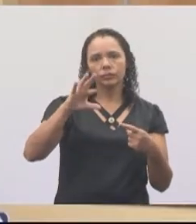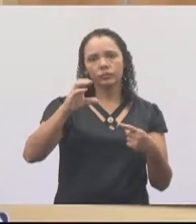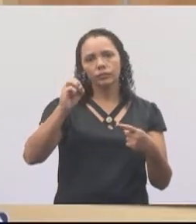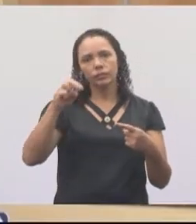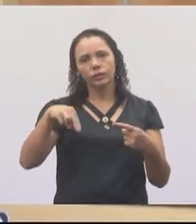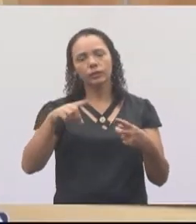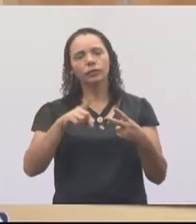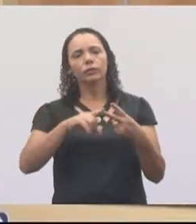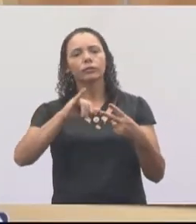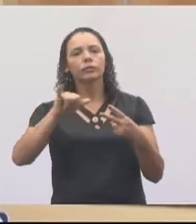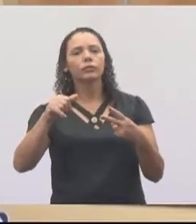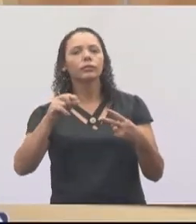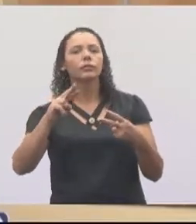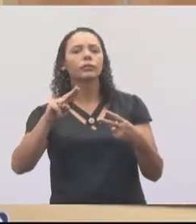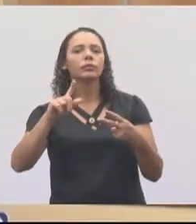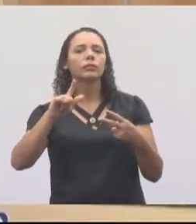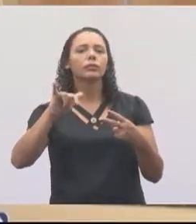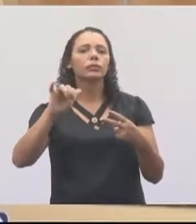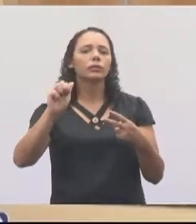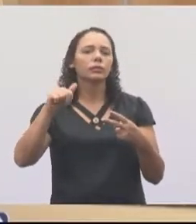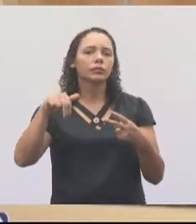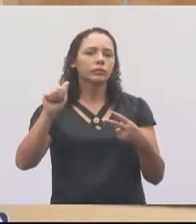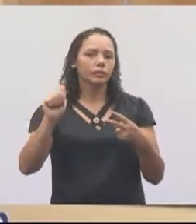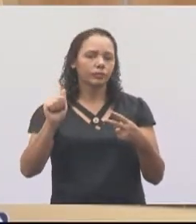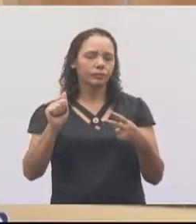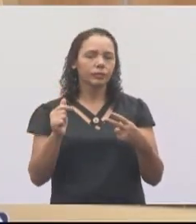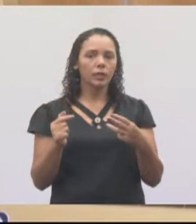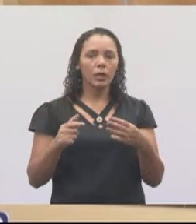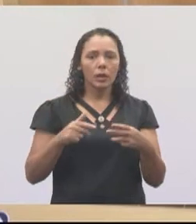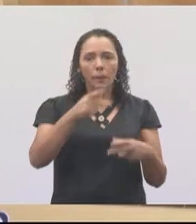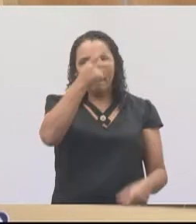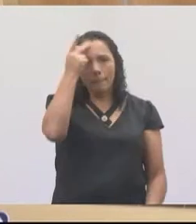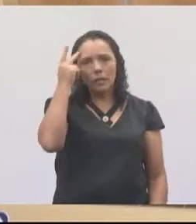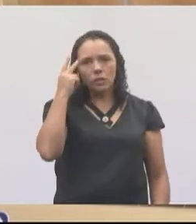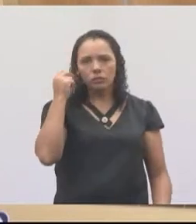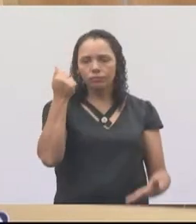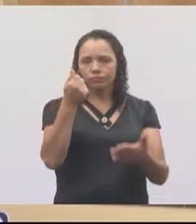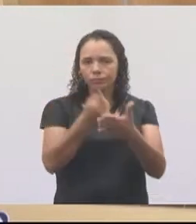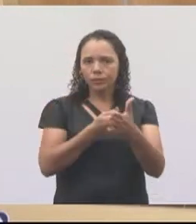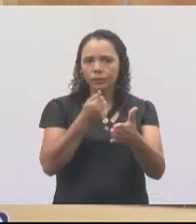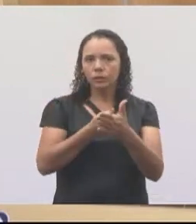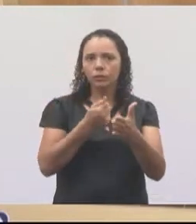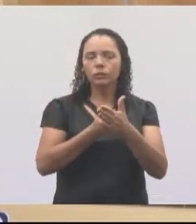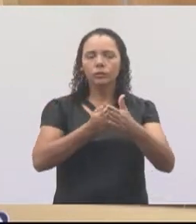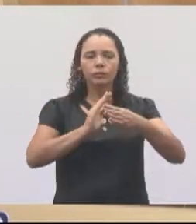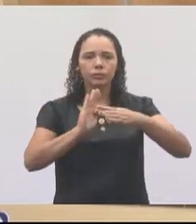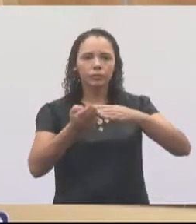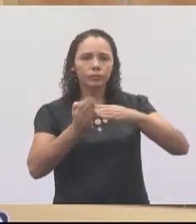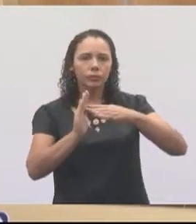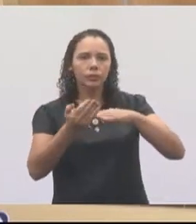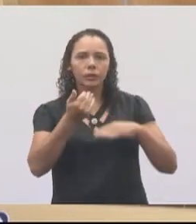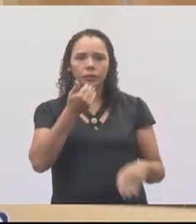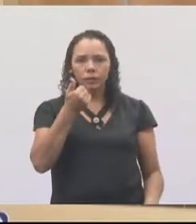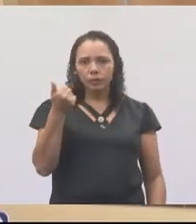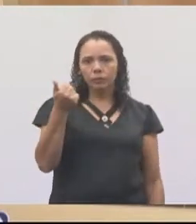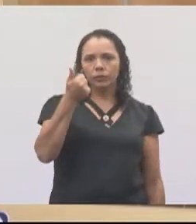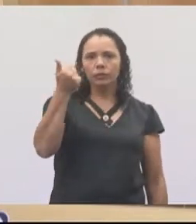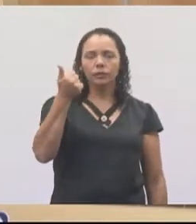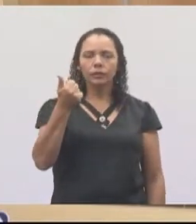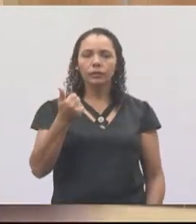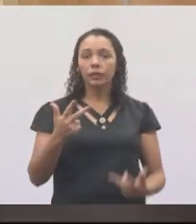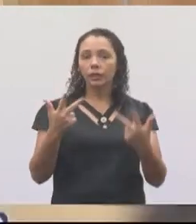Pessoas que lutam por melhorias nas suas comunidades, assim como o